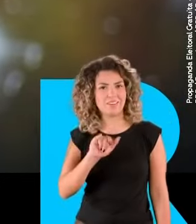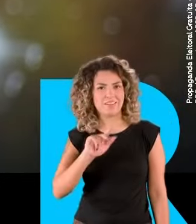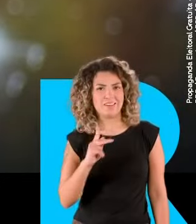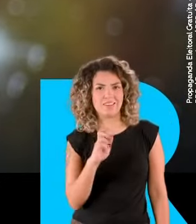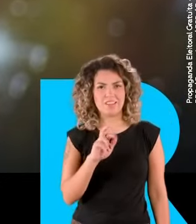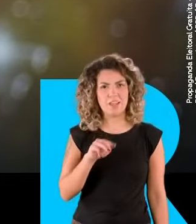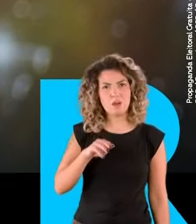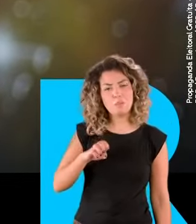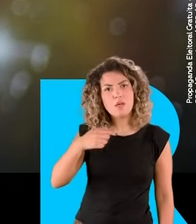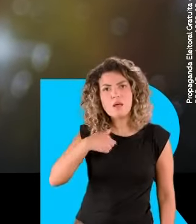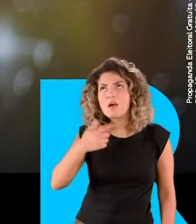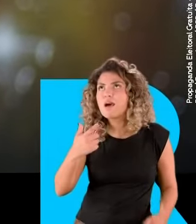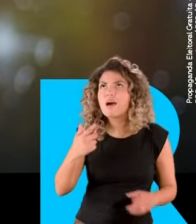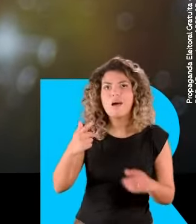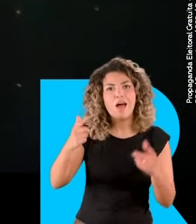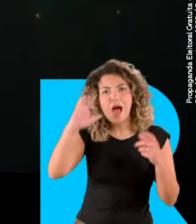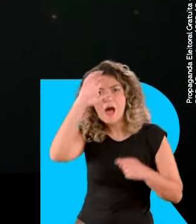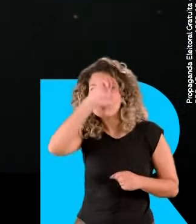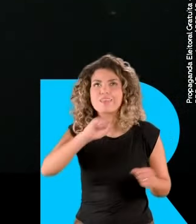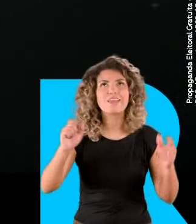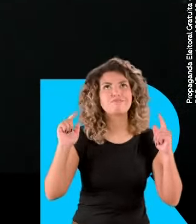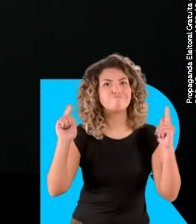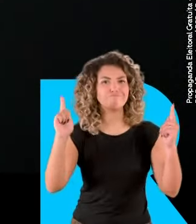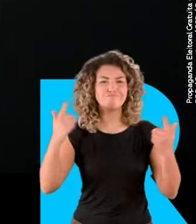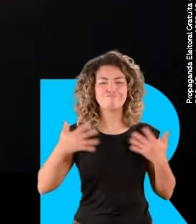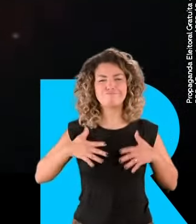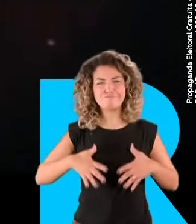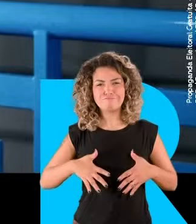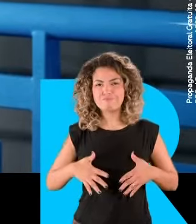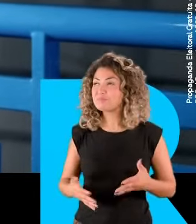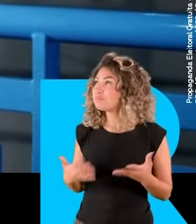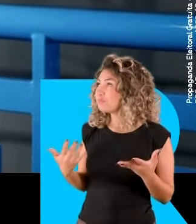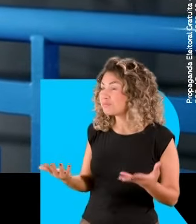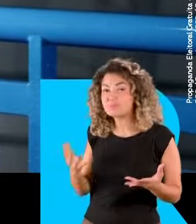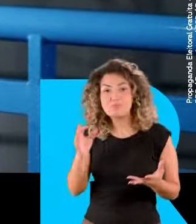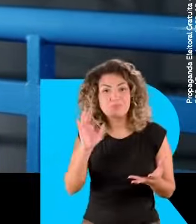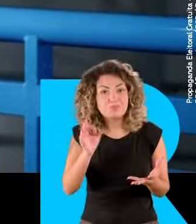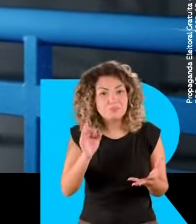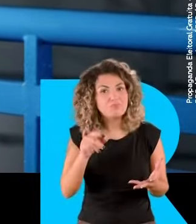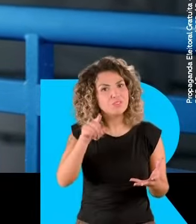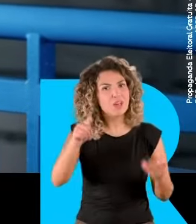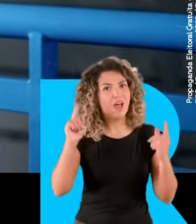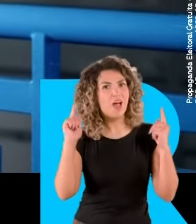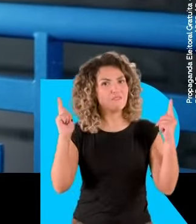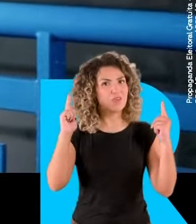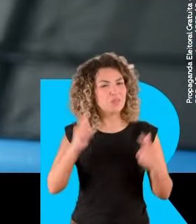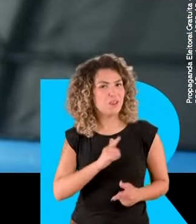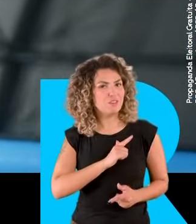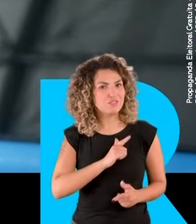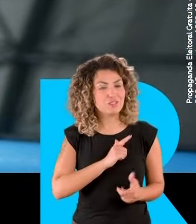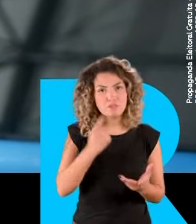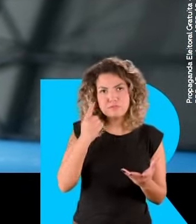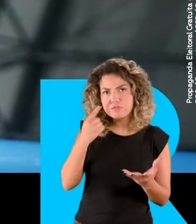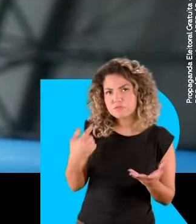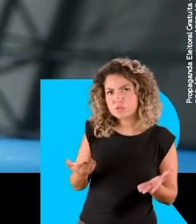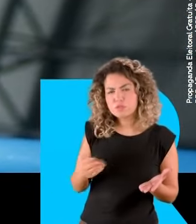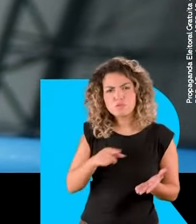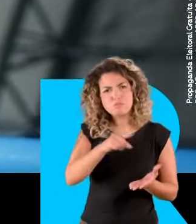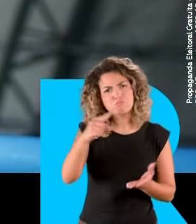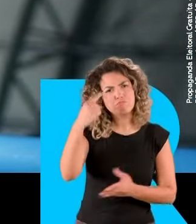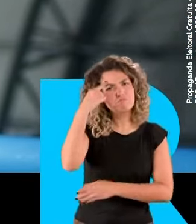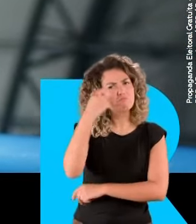cada dia mais eu descubro que aprender é uma grande aventura. É, Guilherme, bota aventura nisso. Tá vendo aí,